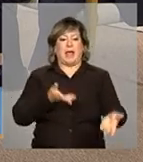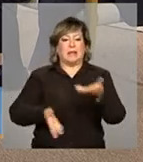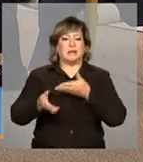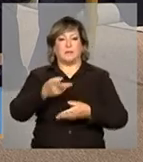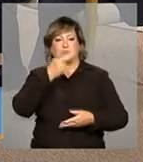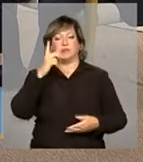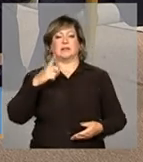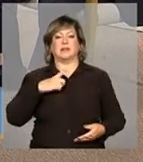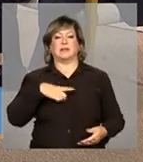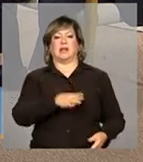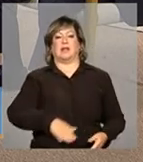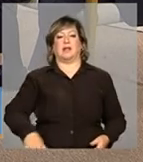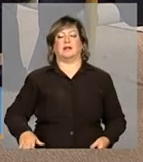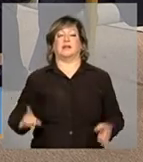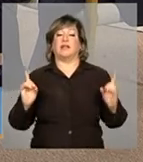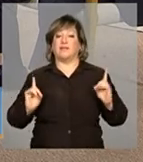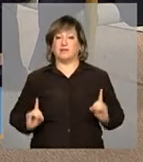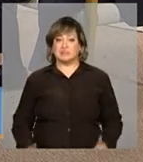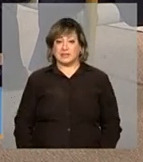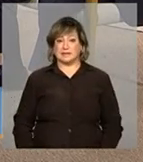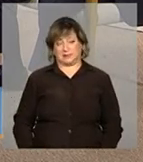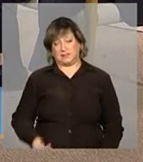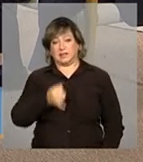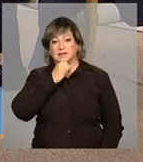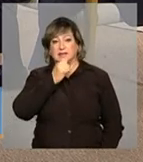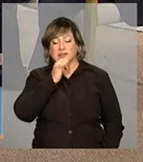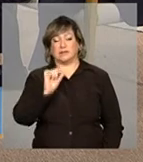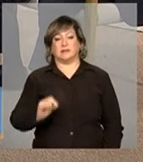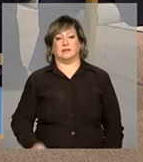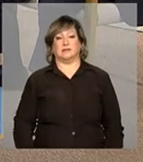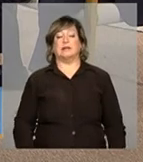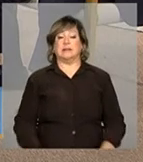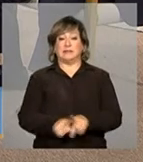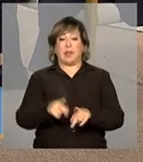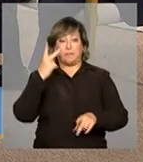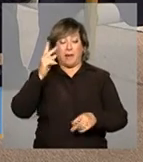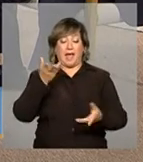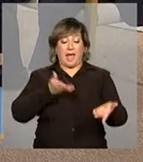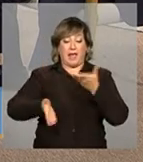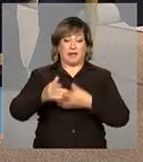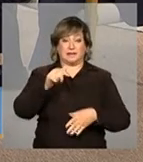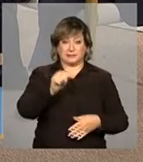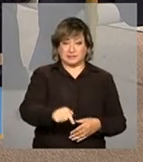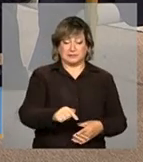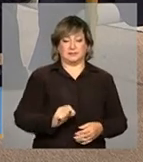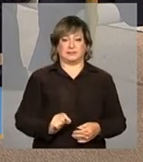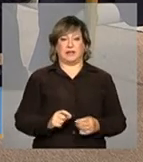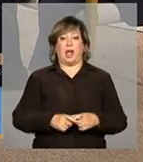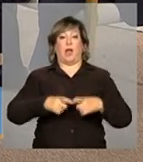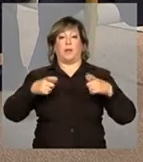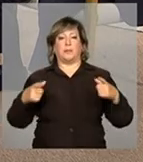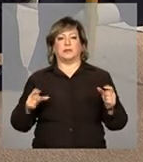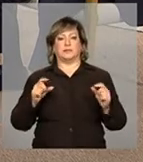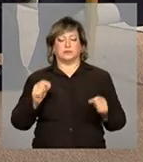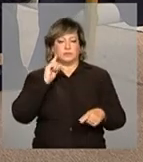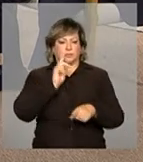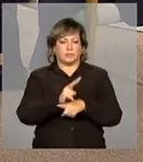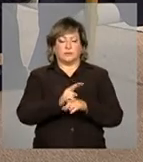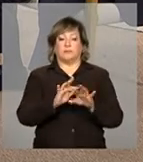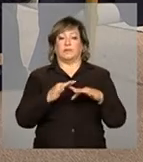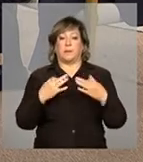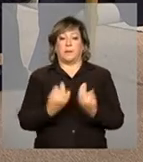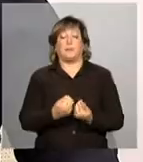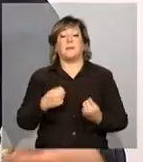as famílias que têm crianças quando quando eu preciso por exemplo Claro atender para aumentar o acompanhamento familiar